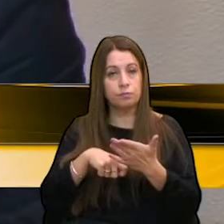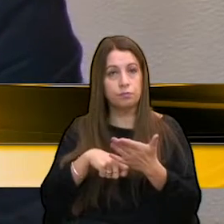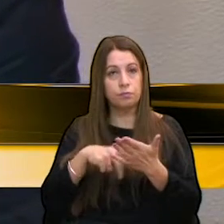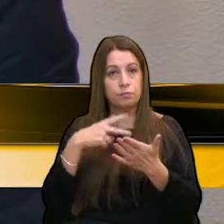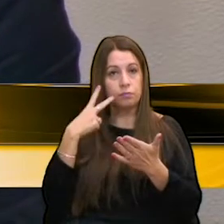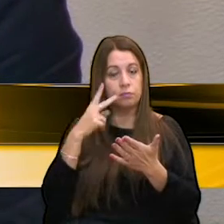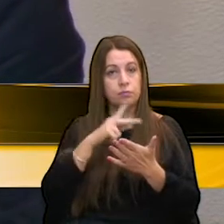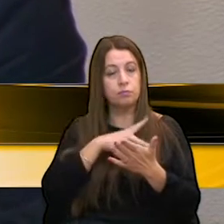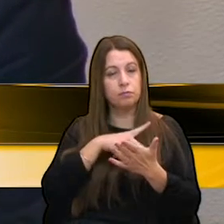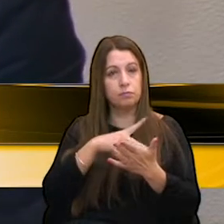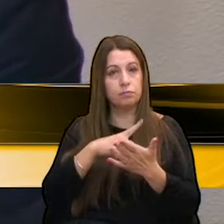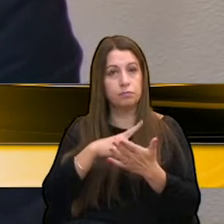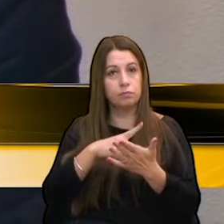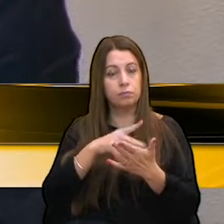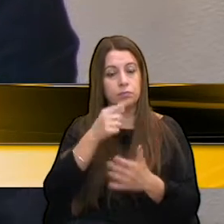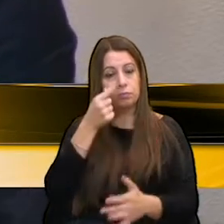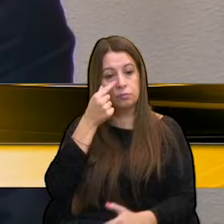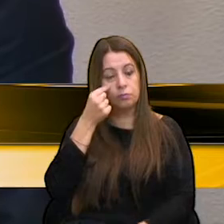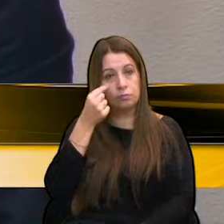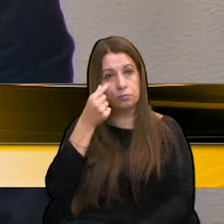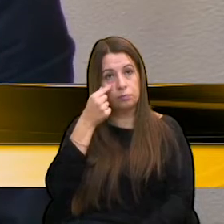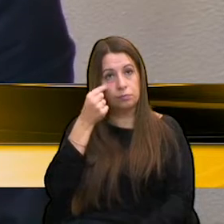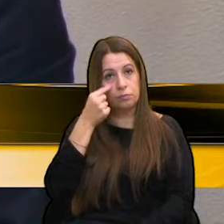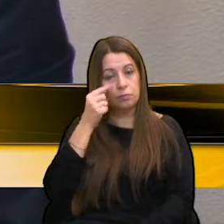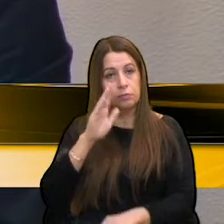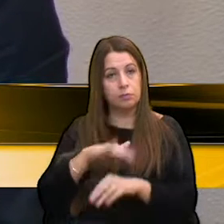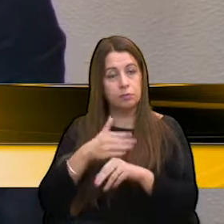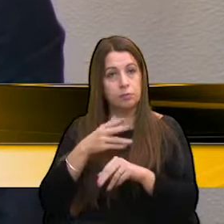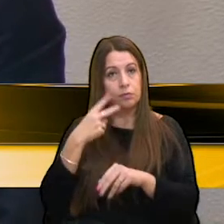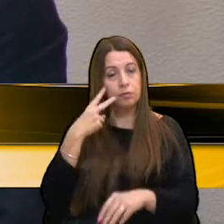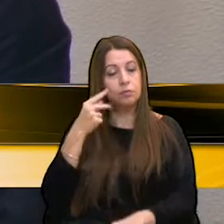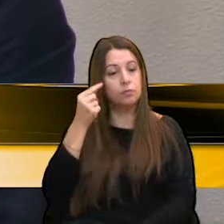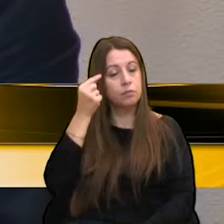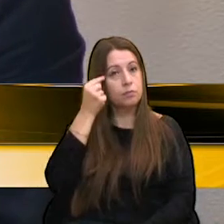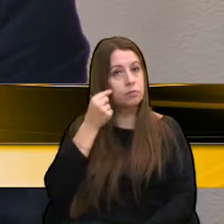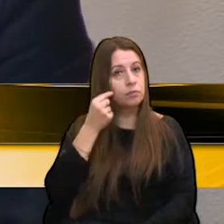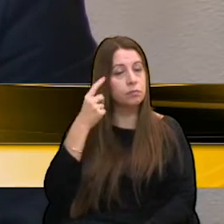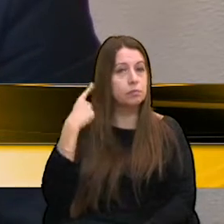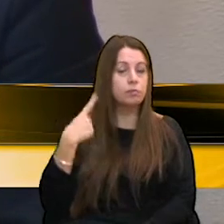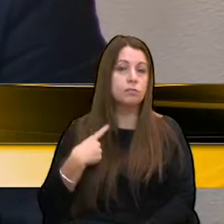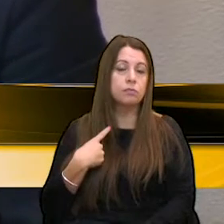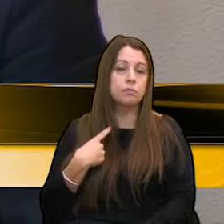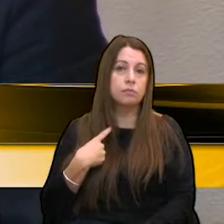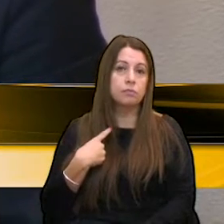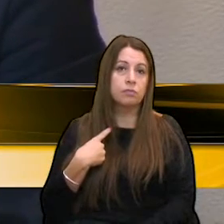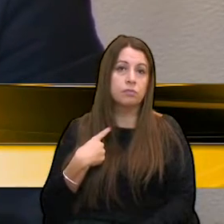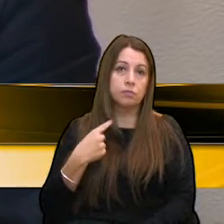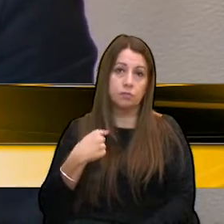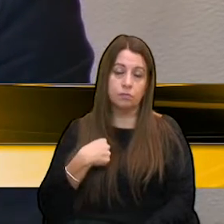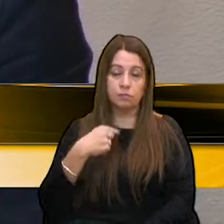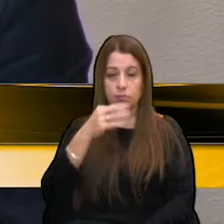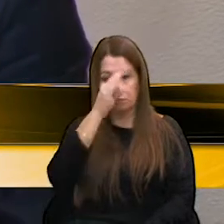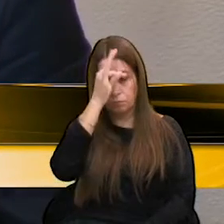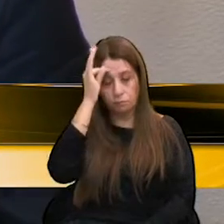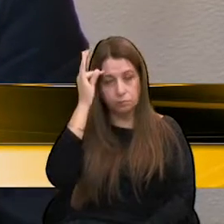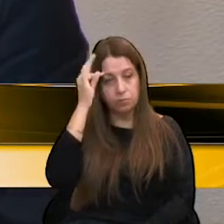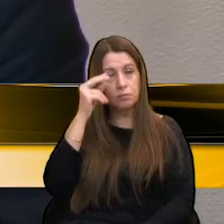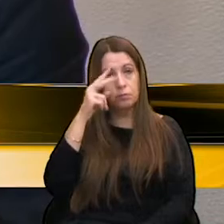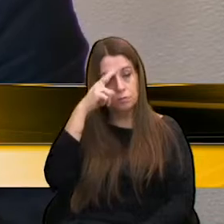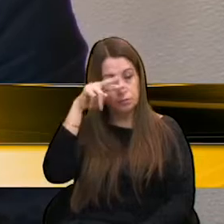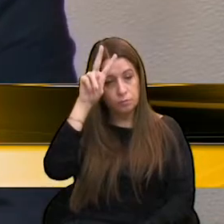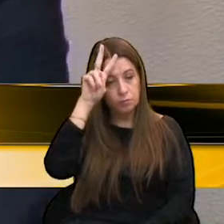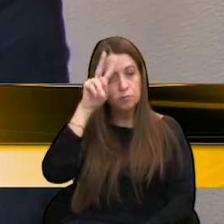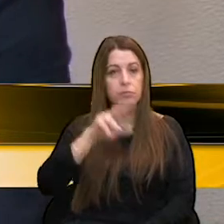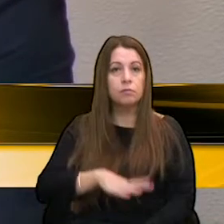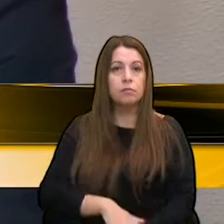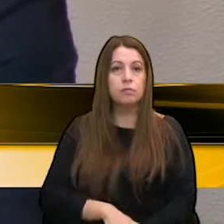o vereador-presidente da comissão, Eloy Frisso, e os demais vereadores Arlindo Bandeira, Denise Pessoa, este como relator, e o vereador Edson da